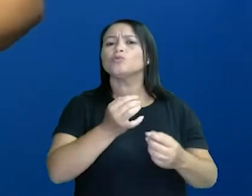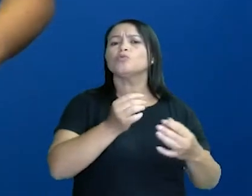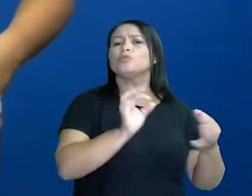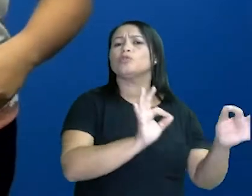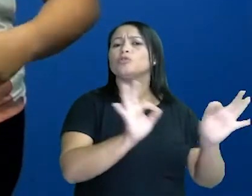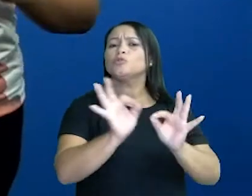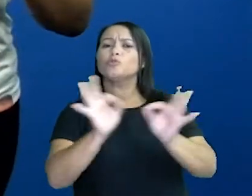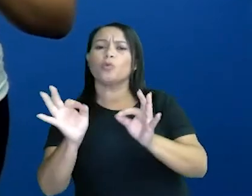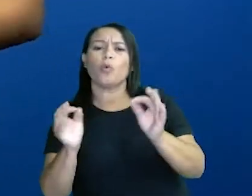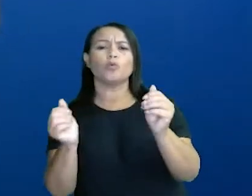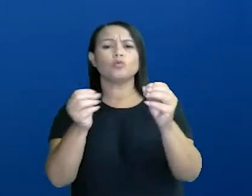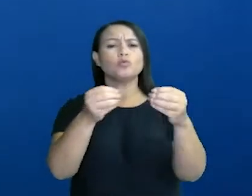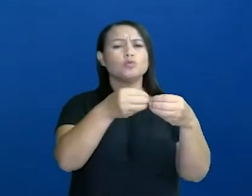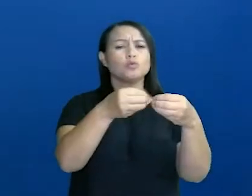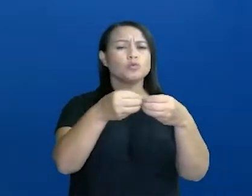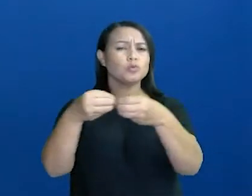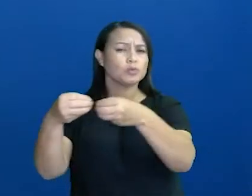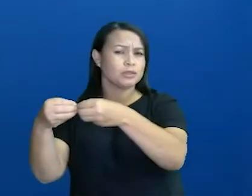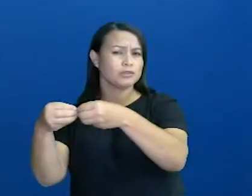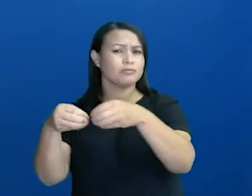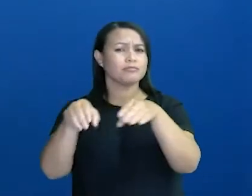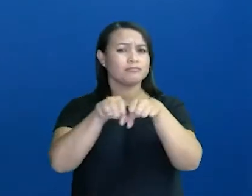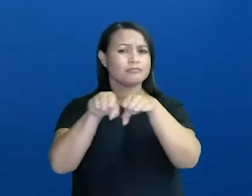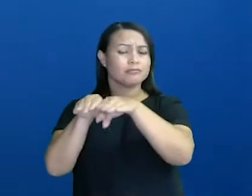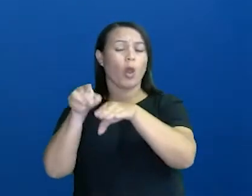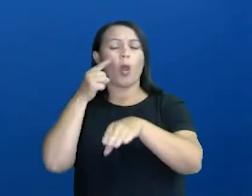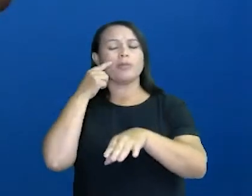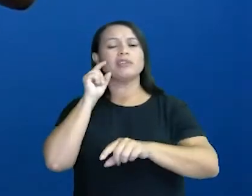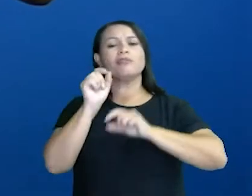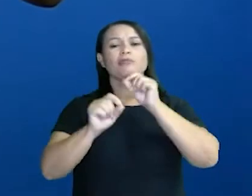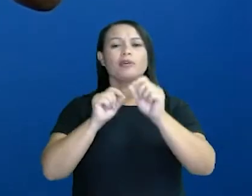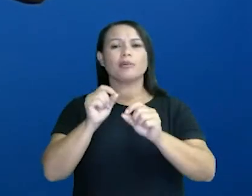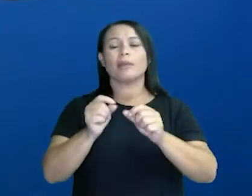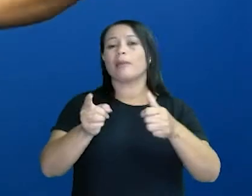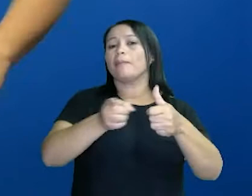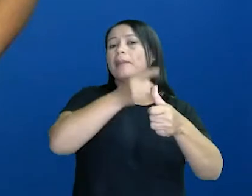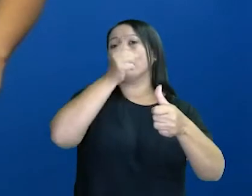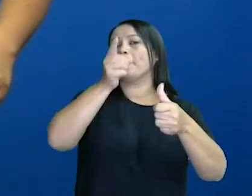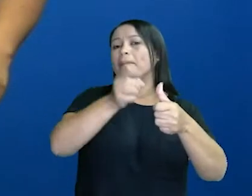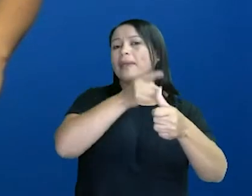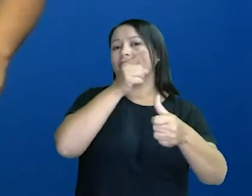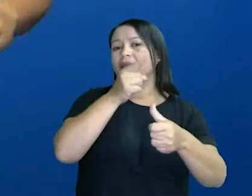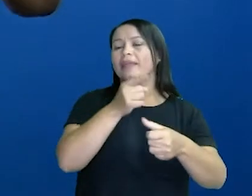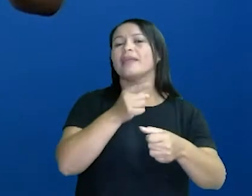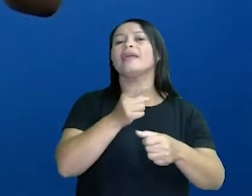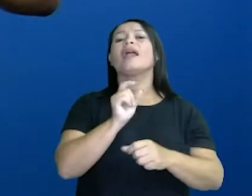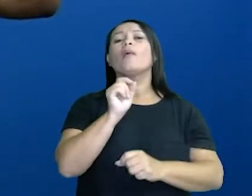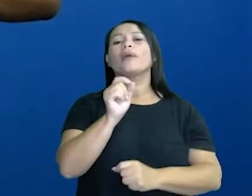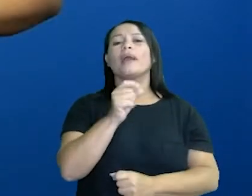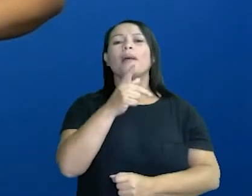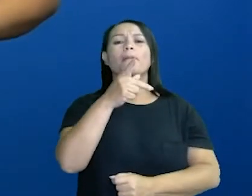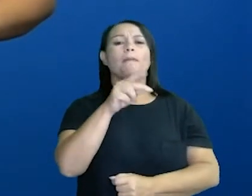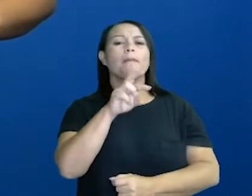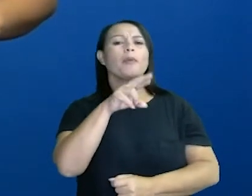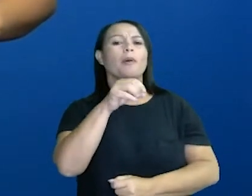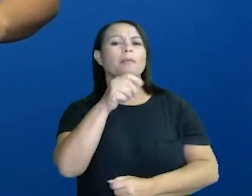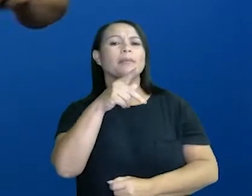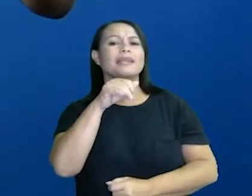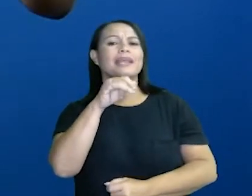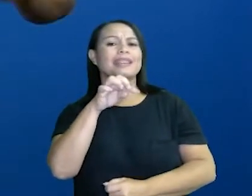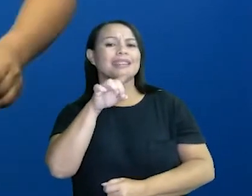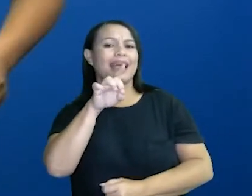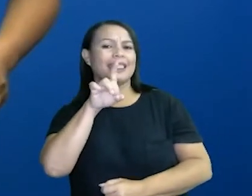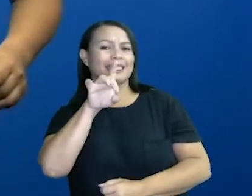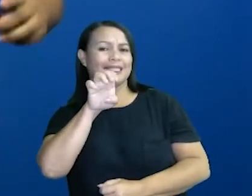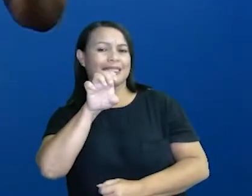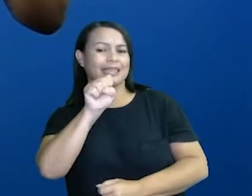um rosto do outro tá então vamos lá a primeira propriedade então na nossa primeira